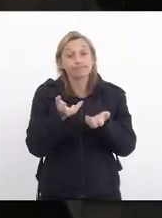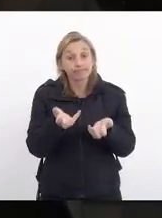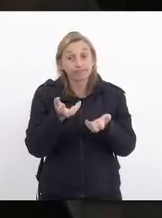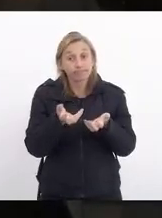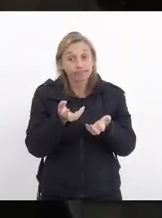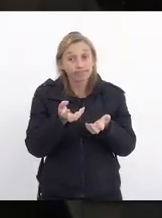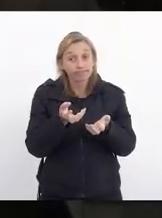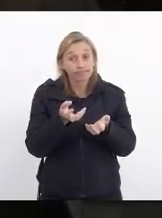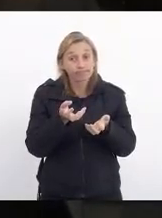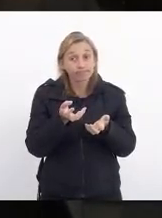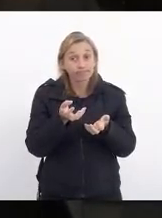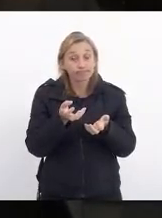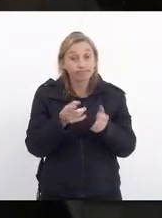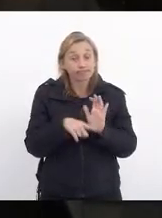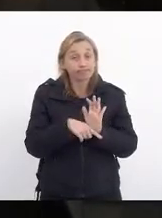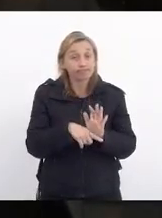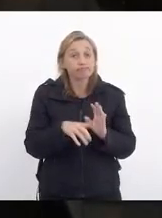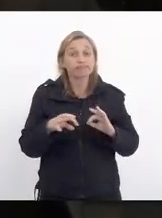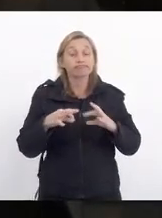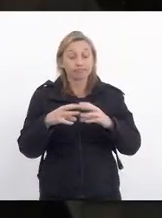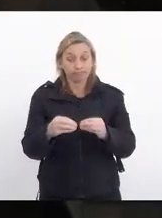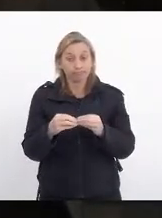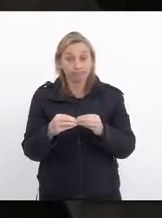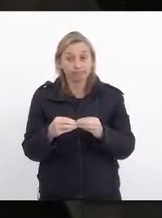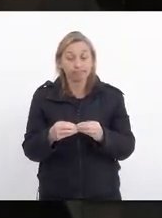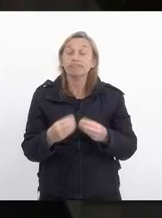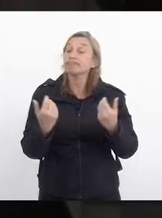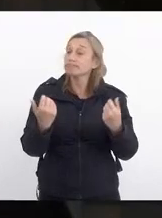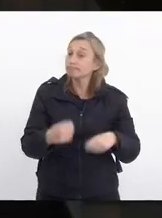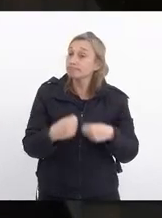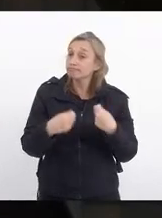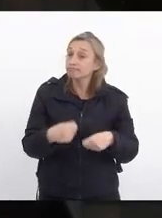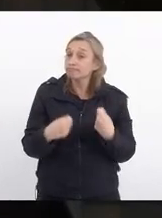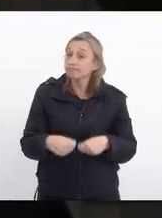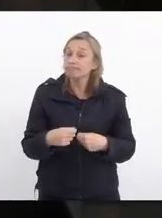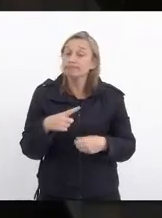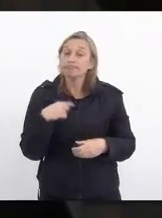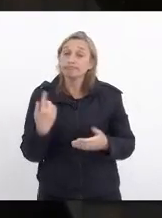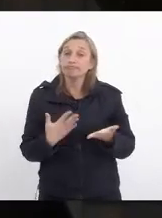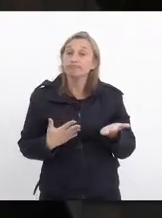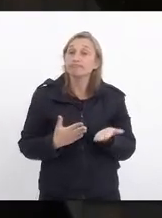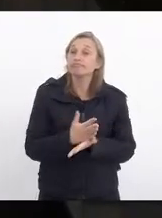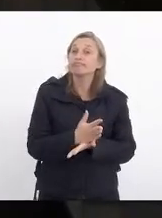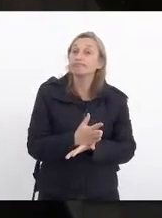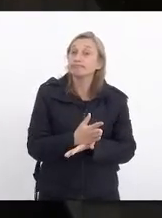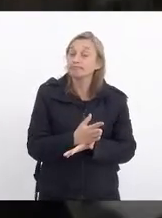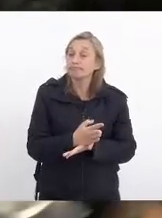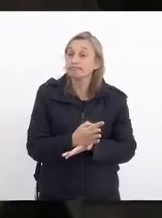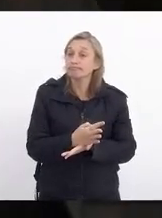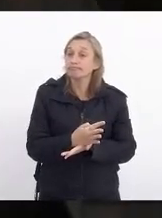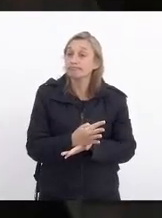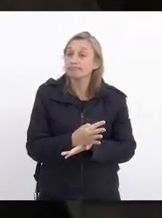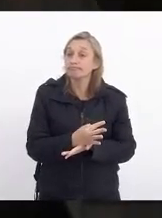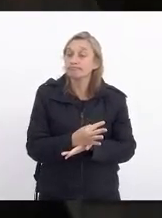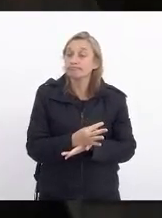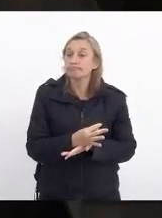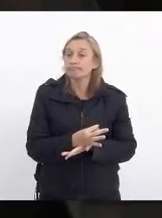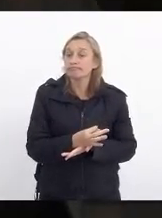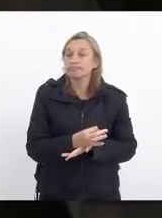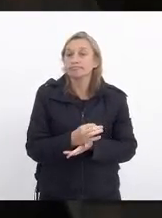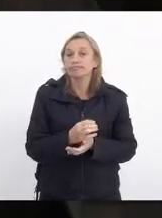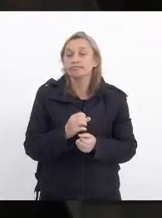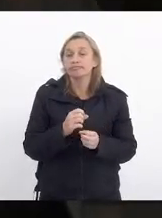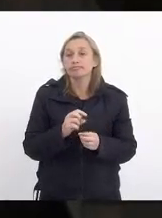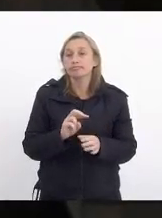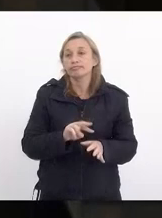dar modos e meios para isso daí a necessidade da gente aprovar e na